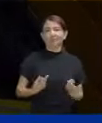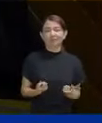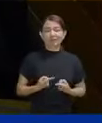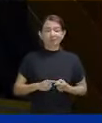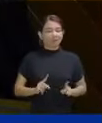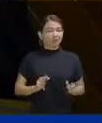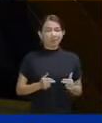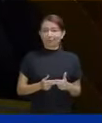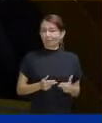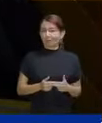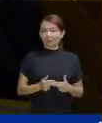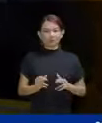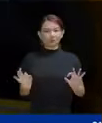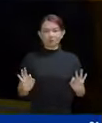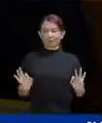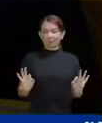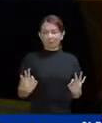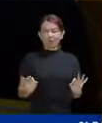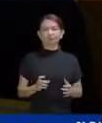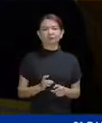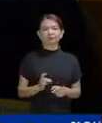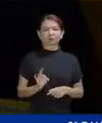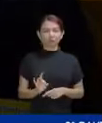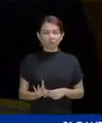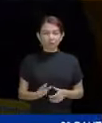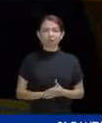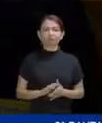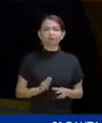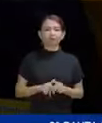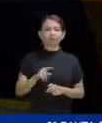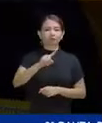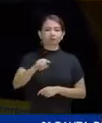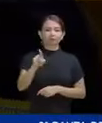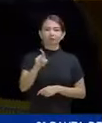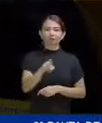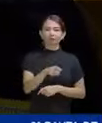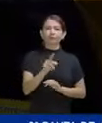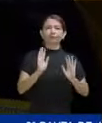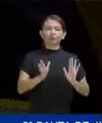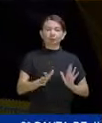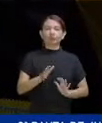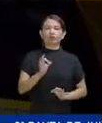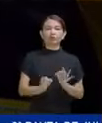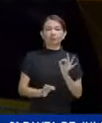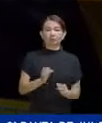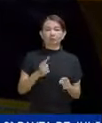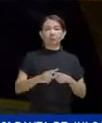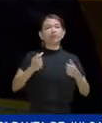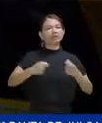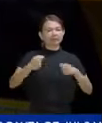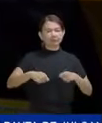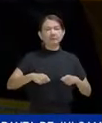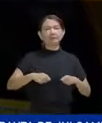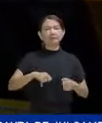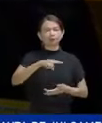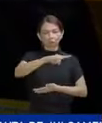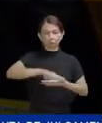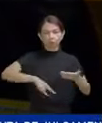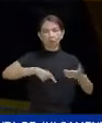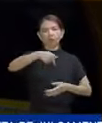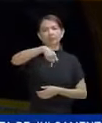se utilizou, somente ingressando com pedido de anulação da coisa julgada quando necessitou do documento de quitação